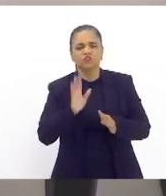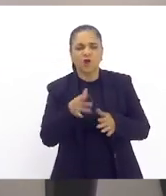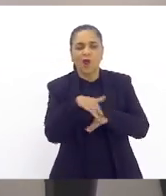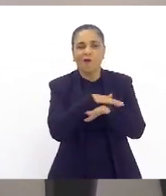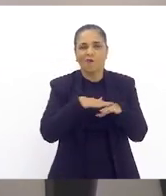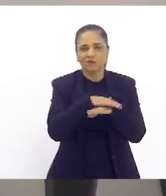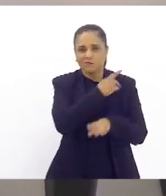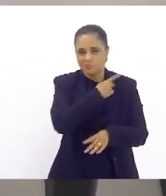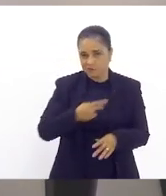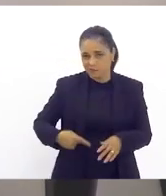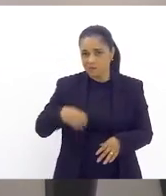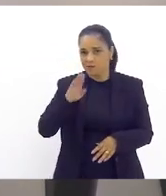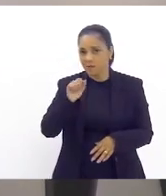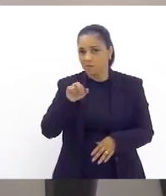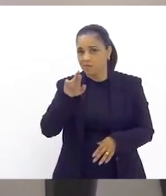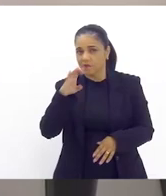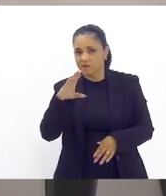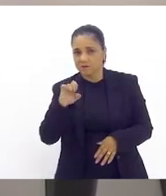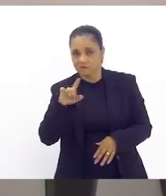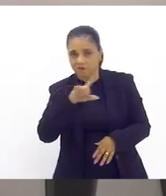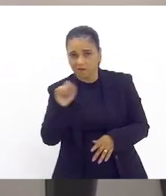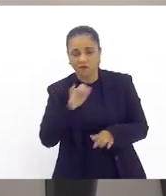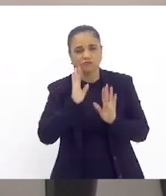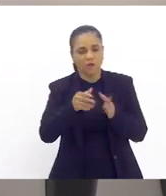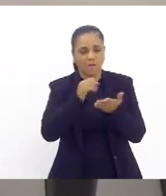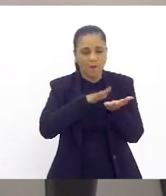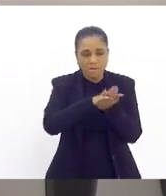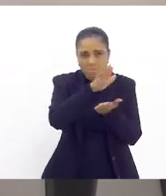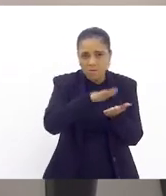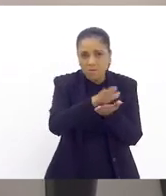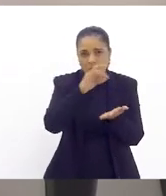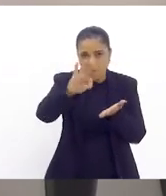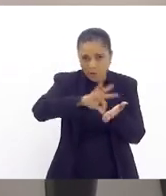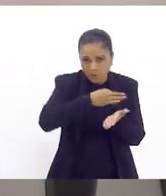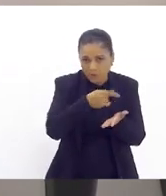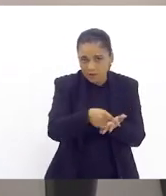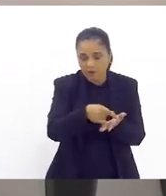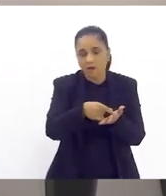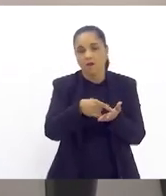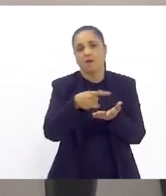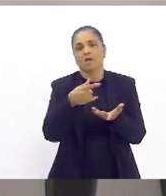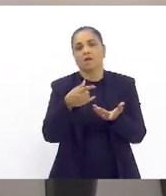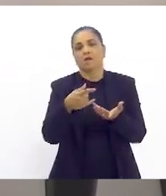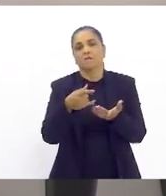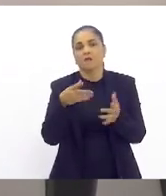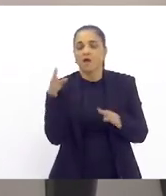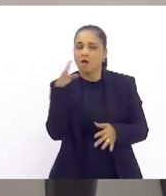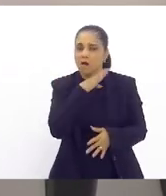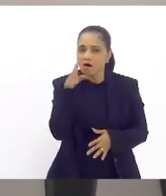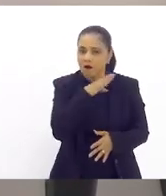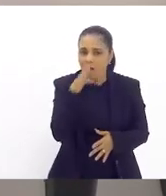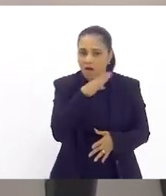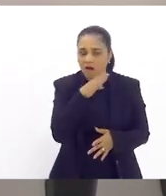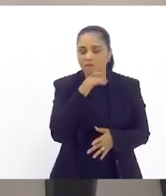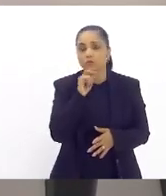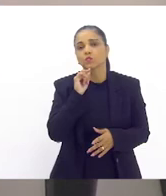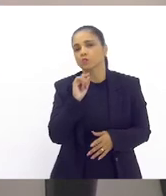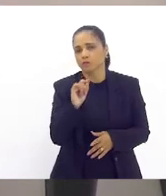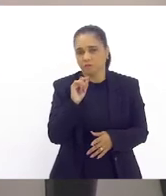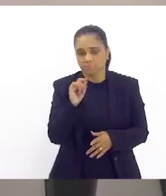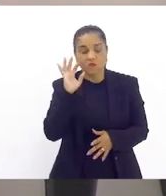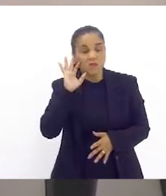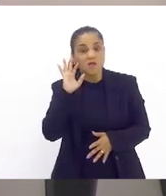para que essa comissão seja logo publicada para que a gente possa estar acelerando o nó que é um